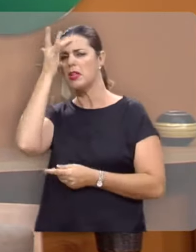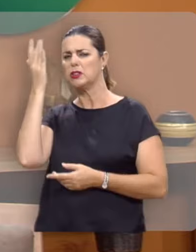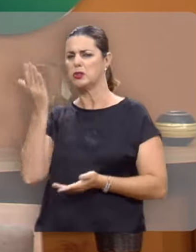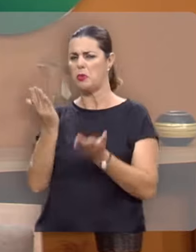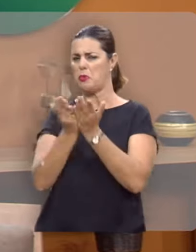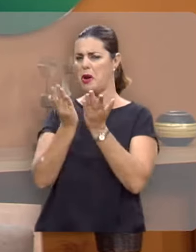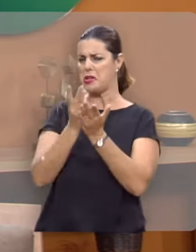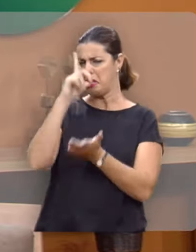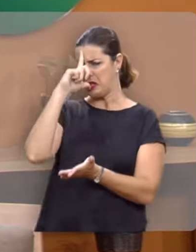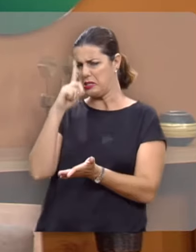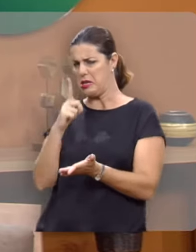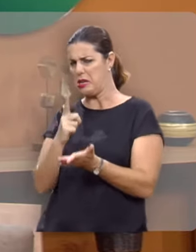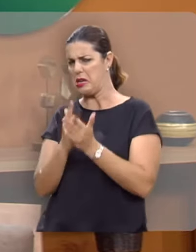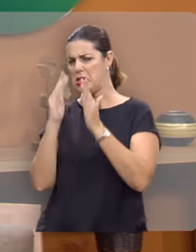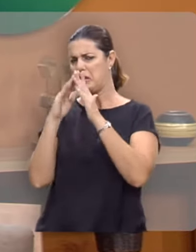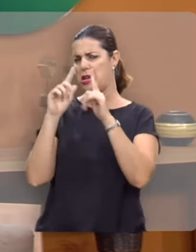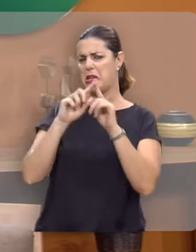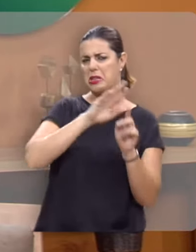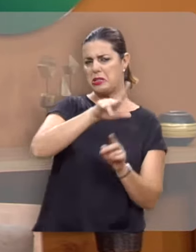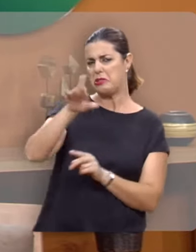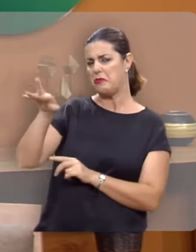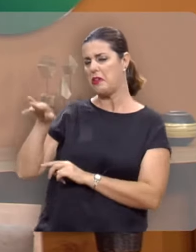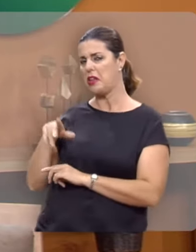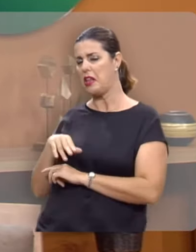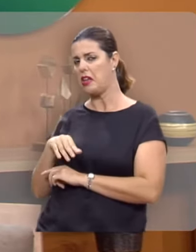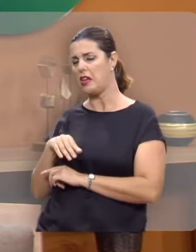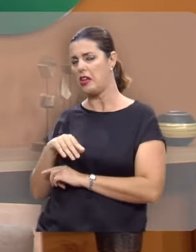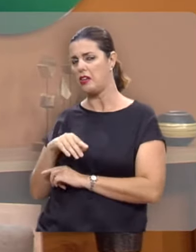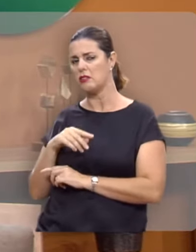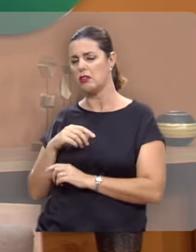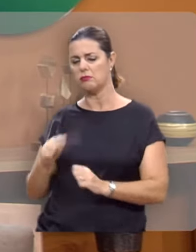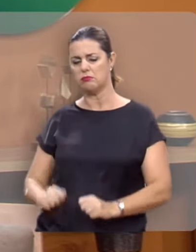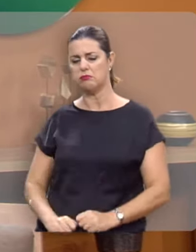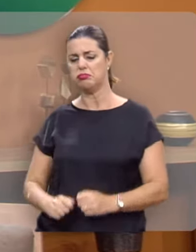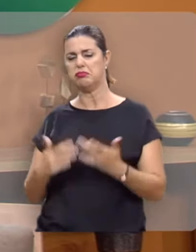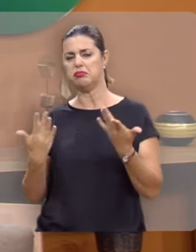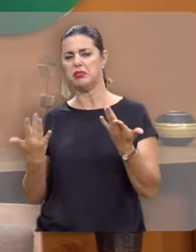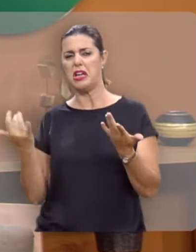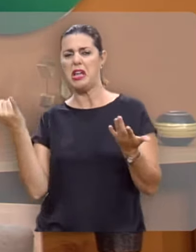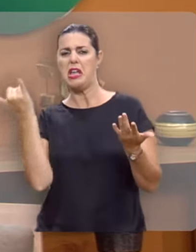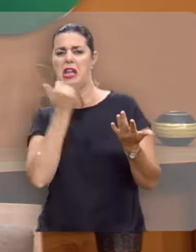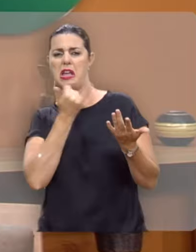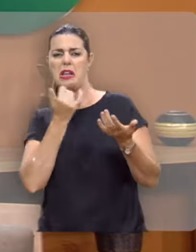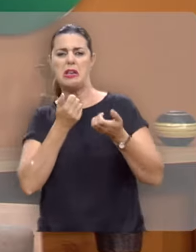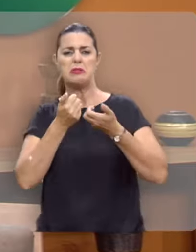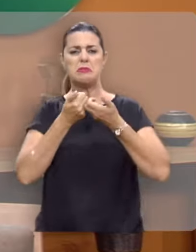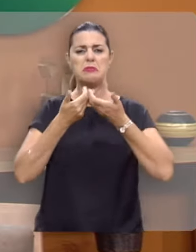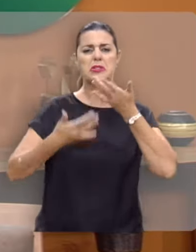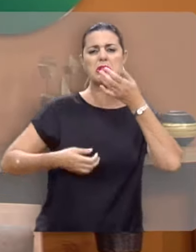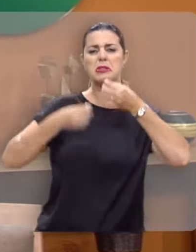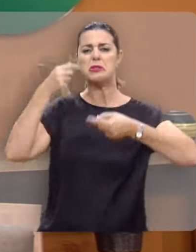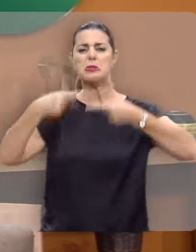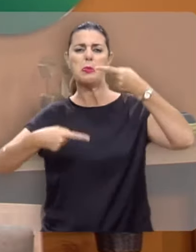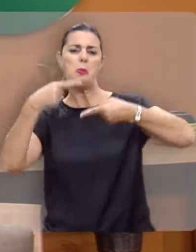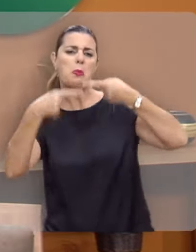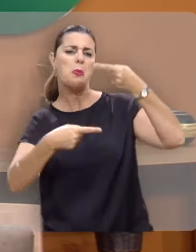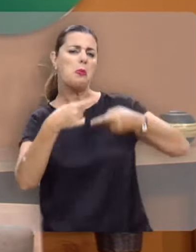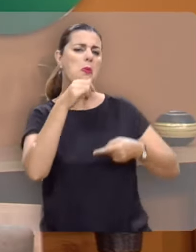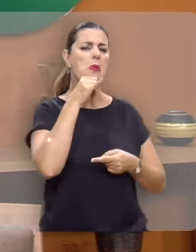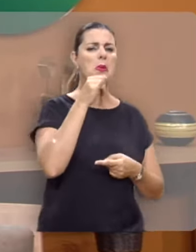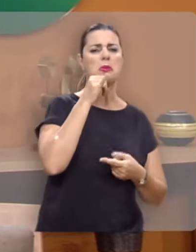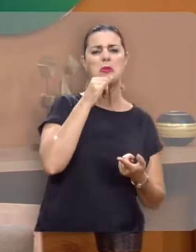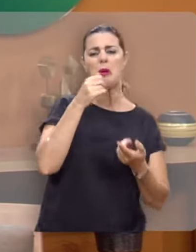crentes, muitos líderes, muitas igrejas gastam muita energia discutindo e